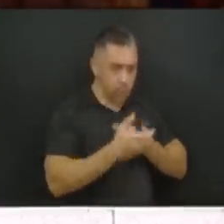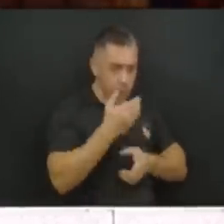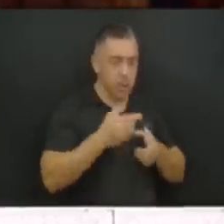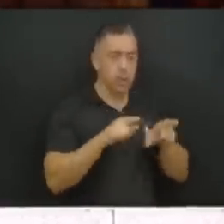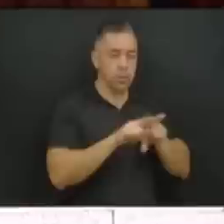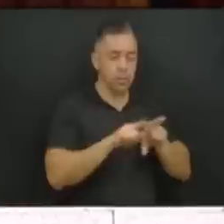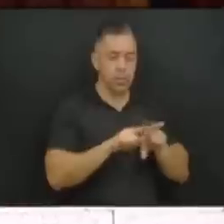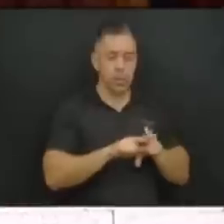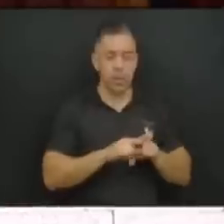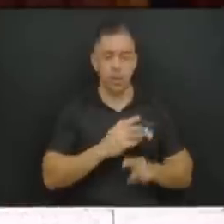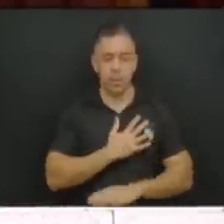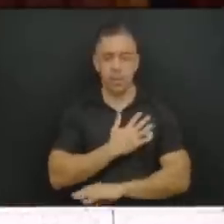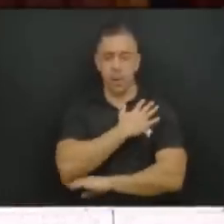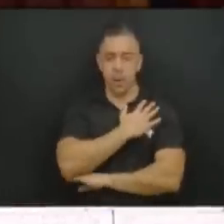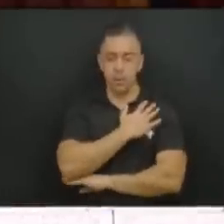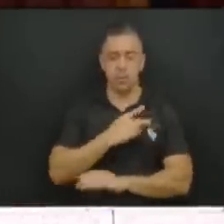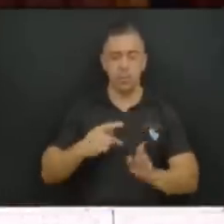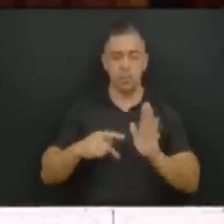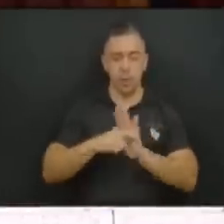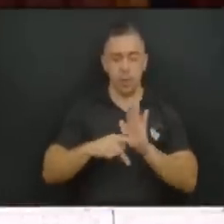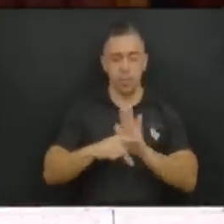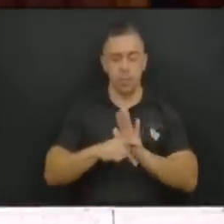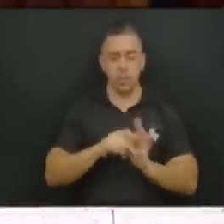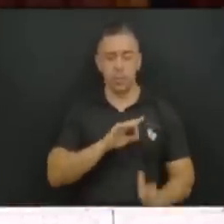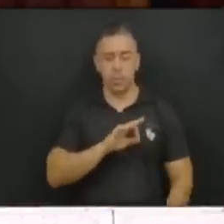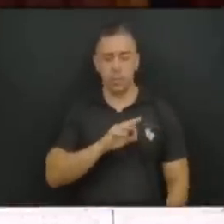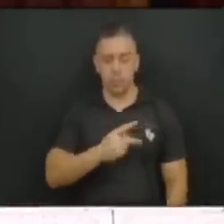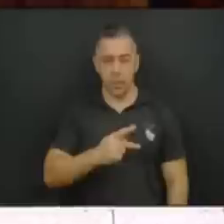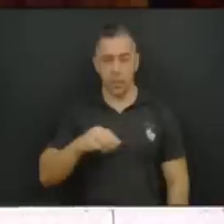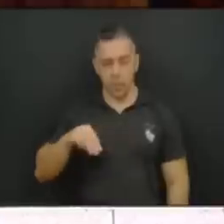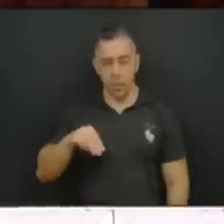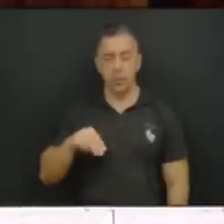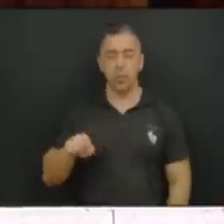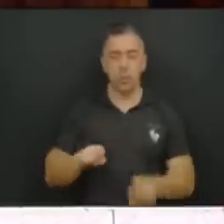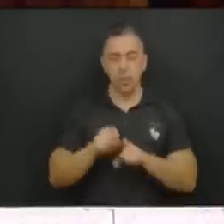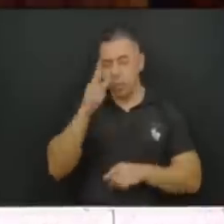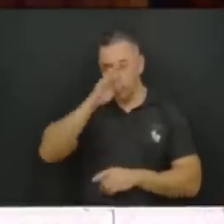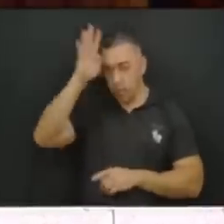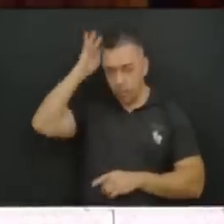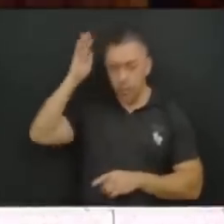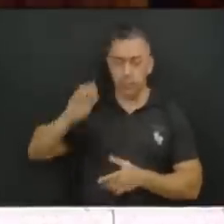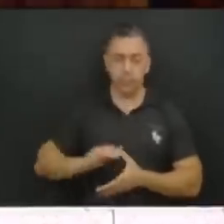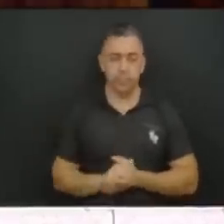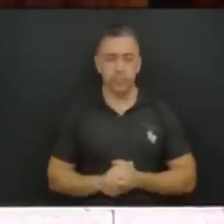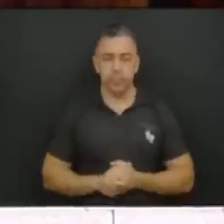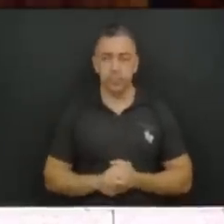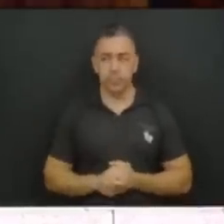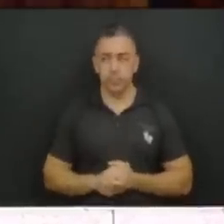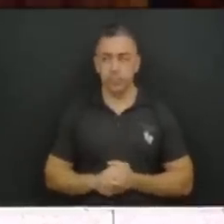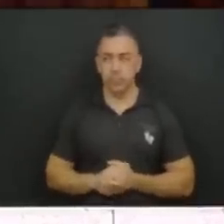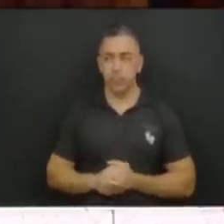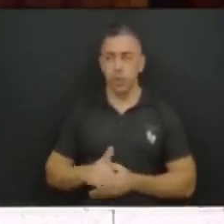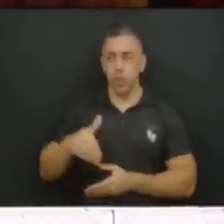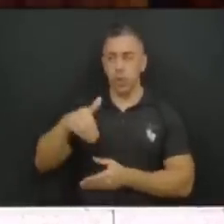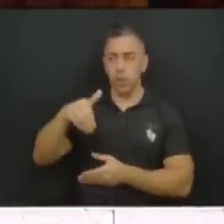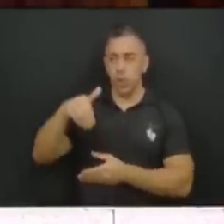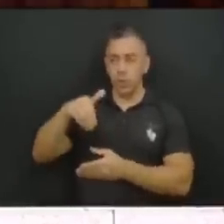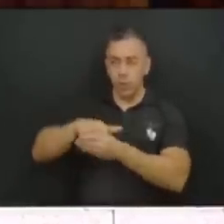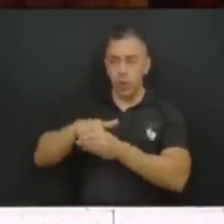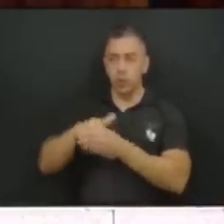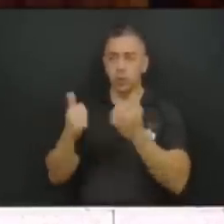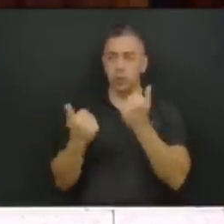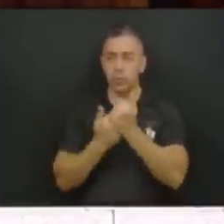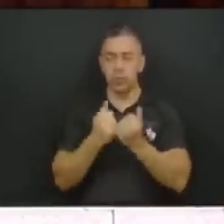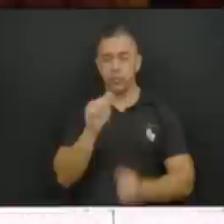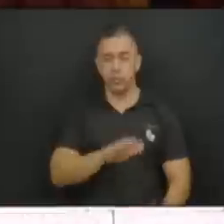Praças da polícia militar e do Corpo de Bombeiros do Paraná encaminhar seu presidente vamos submeter o voto substitutivo geral